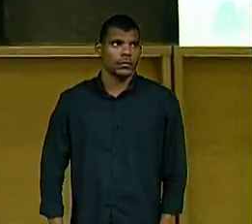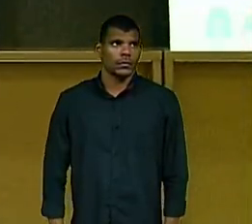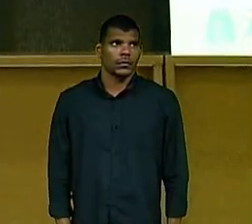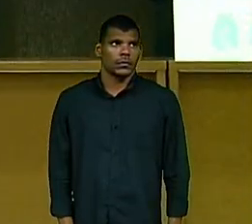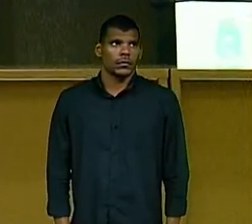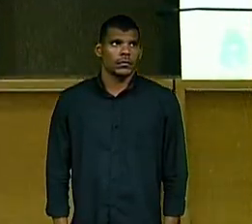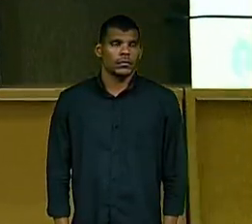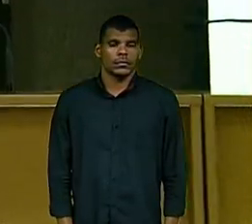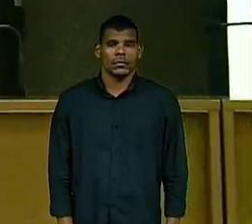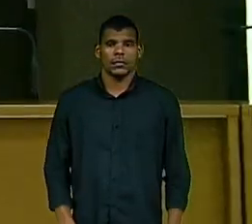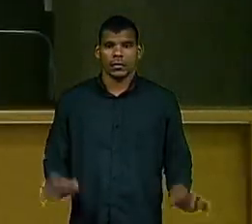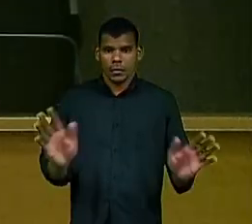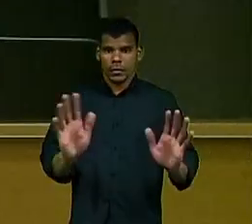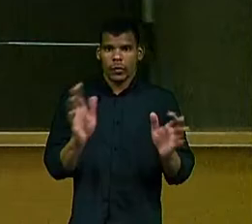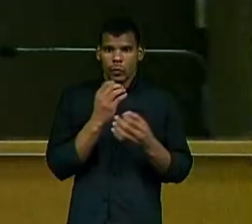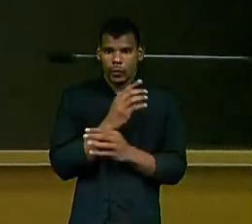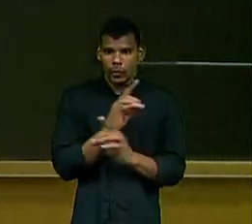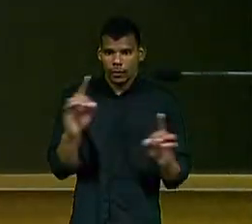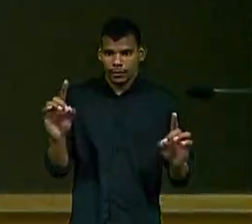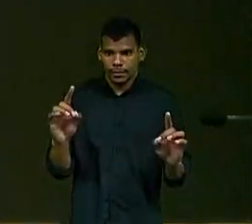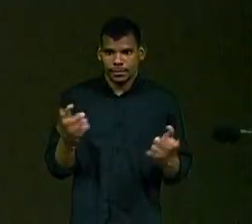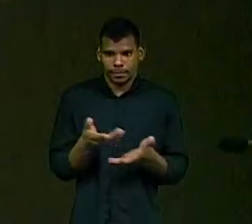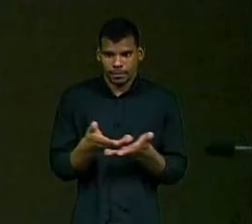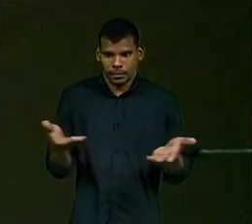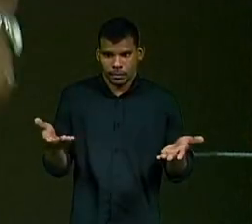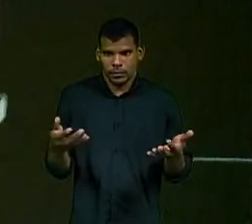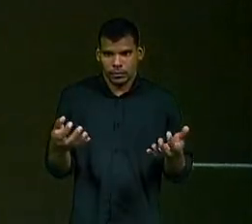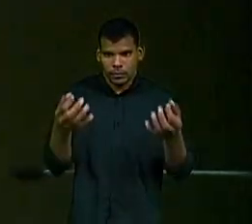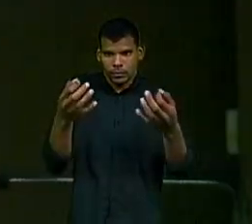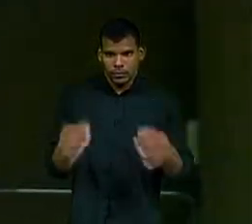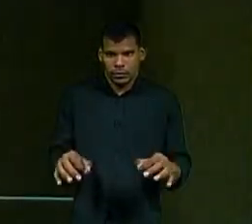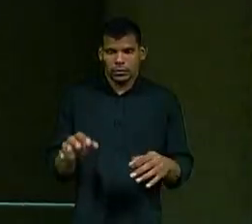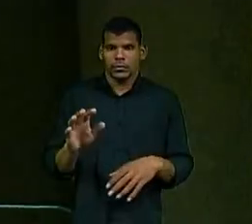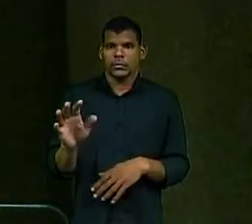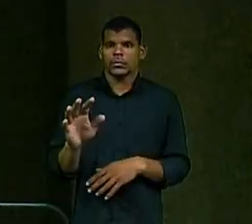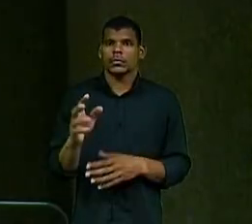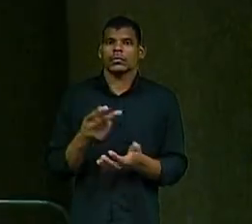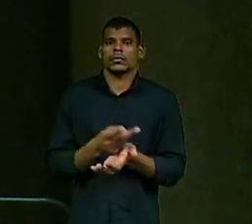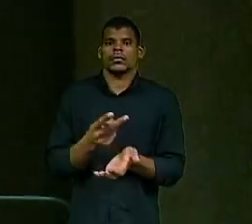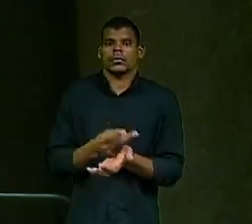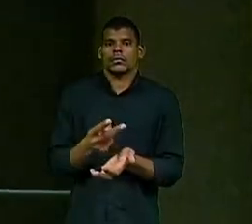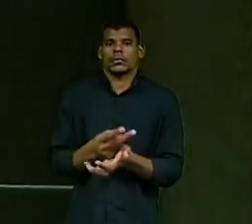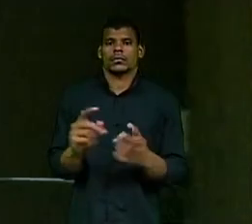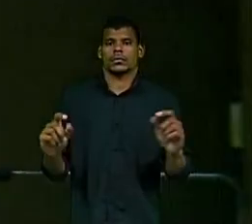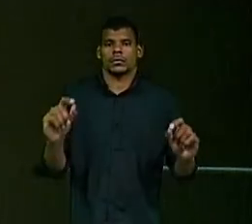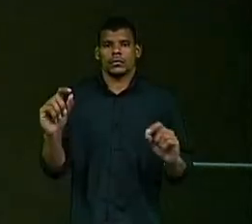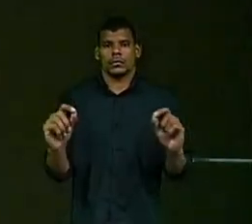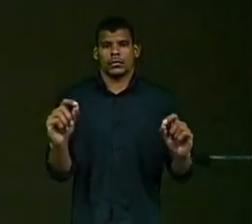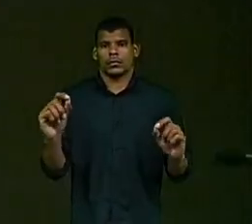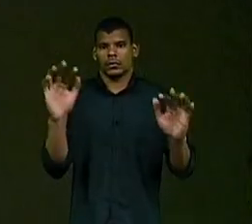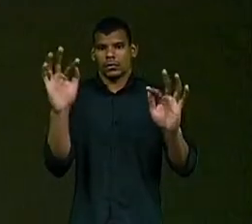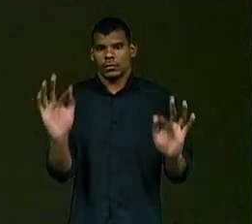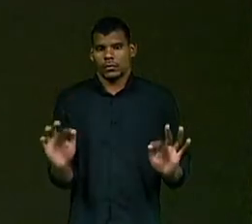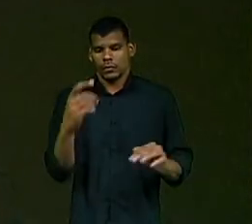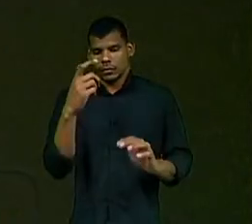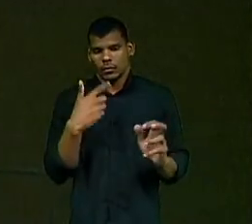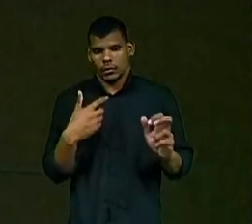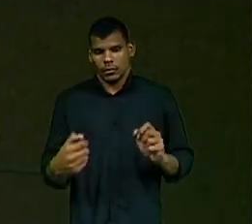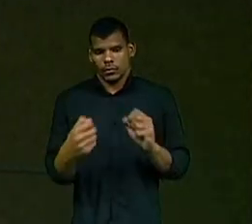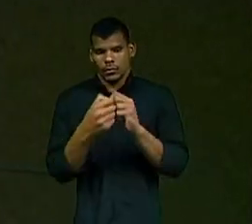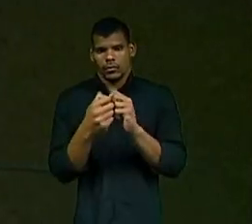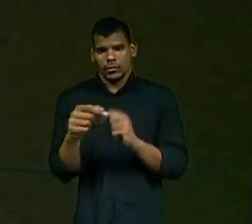Olá bom dia bom dia bom dia pessoal sempre satisfação tá aqui com vocês